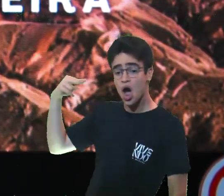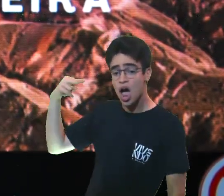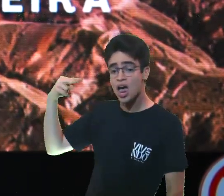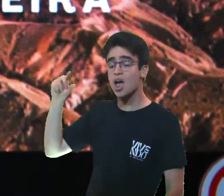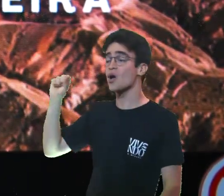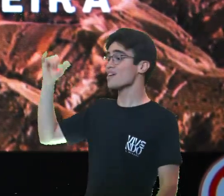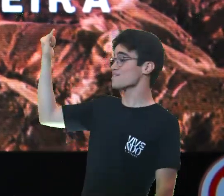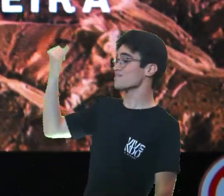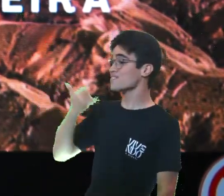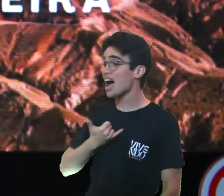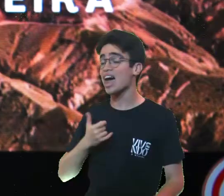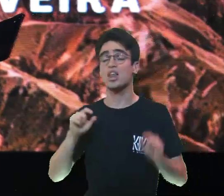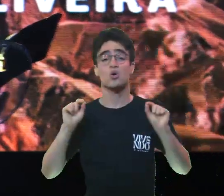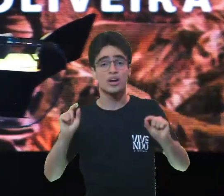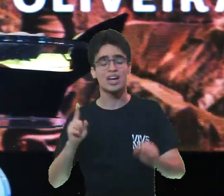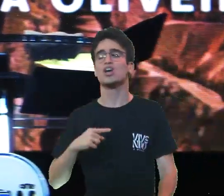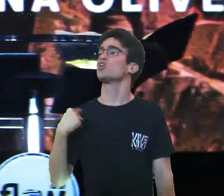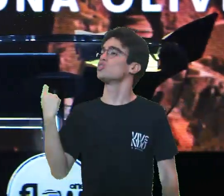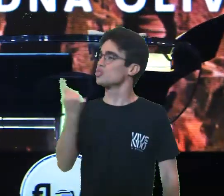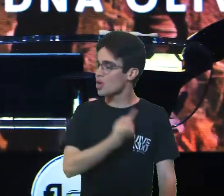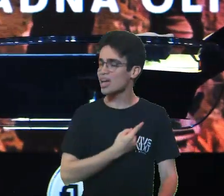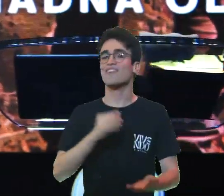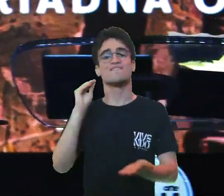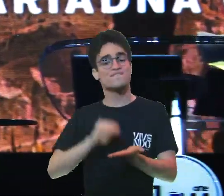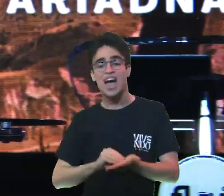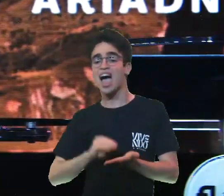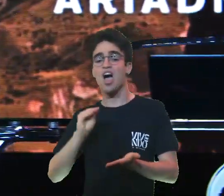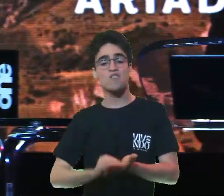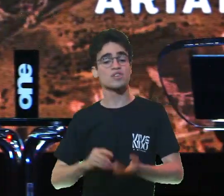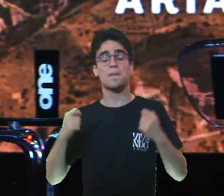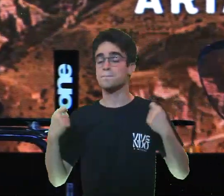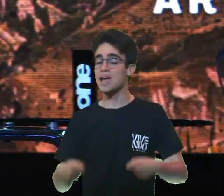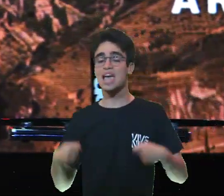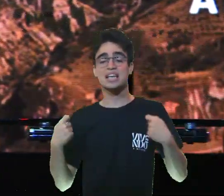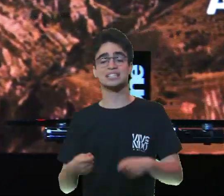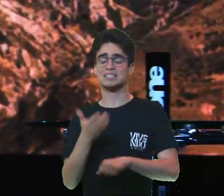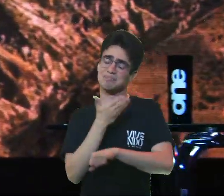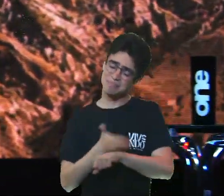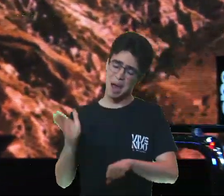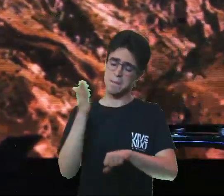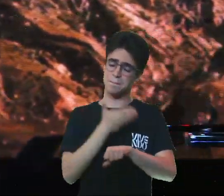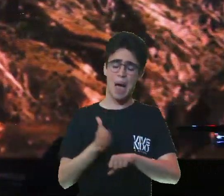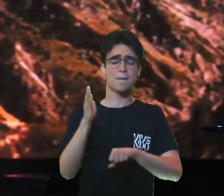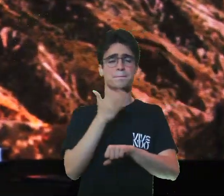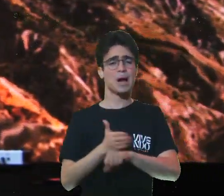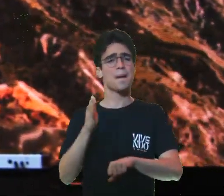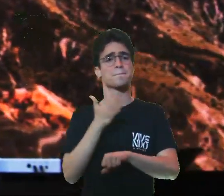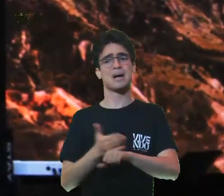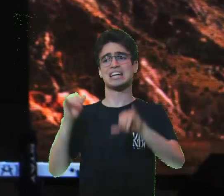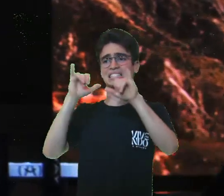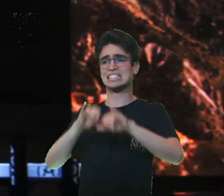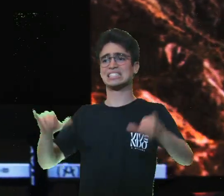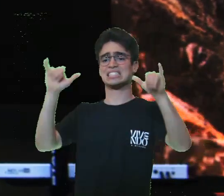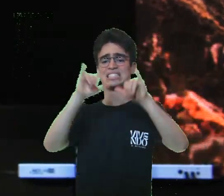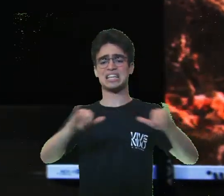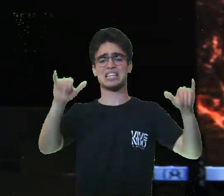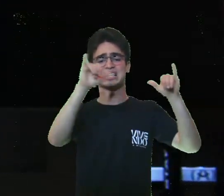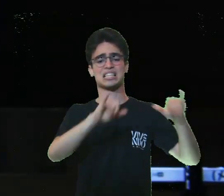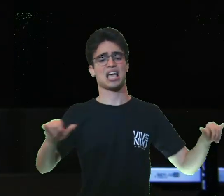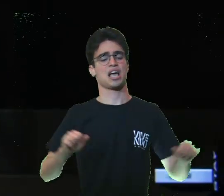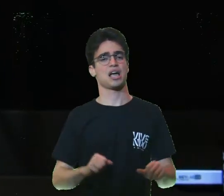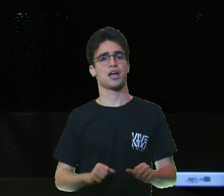lembra dessa necessidade, da praticidade da proclamação. Quando a